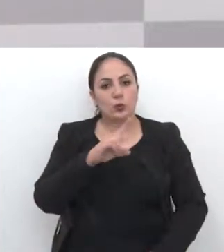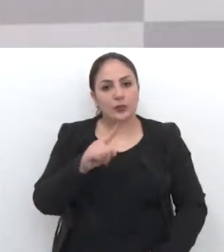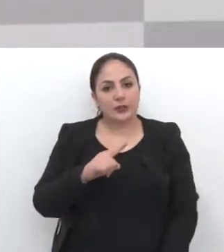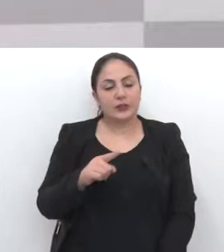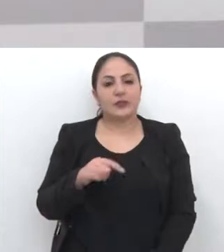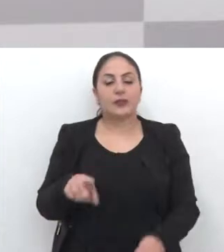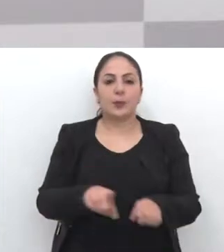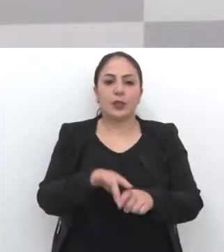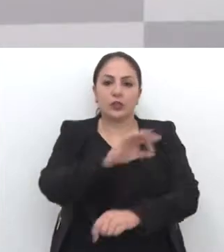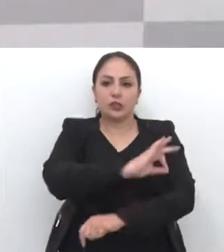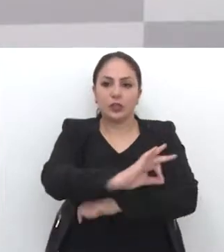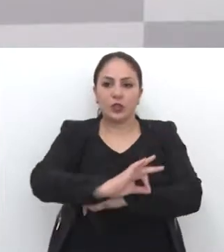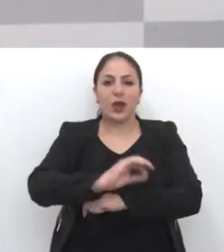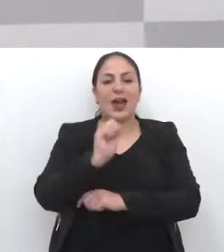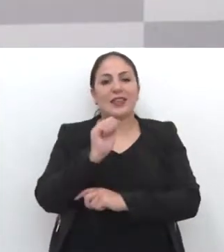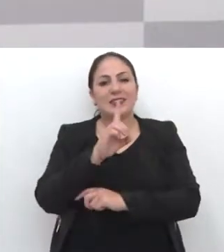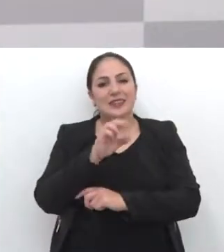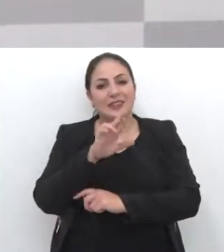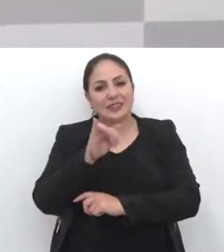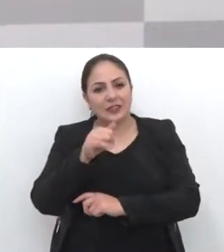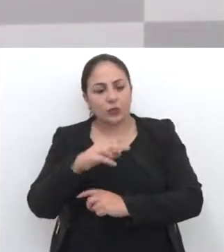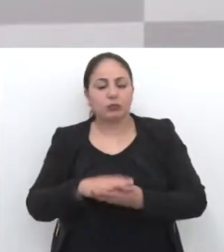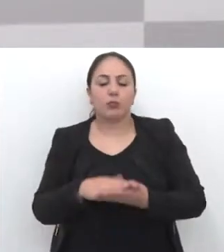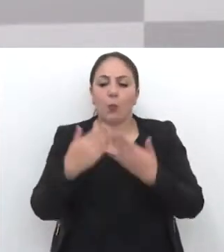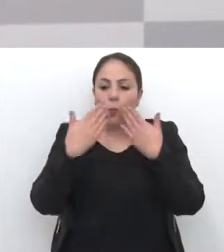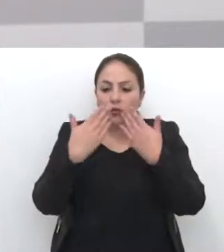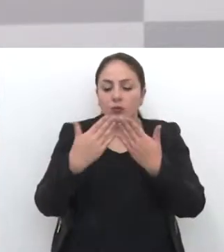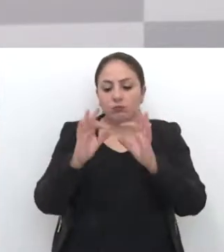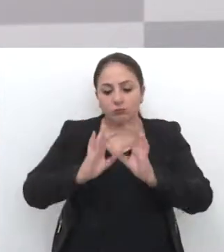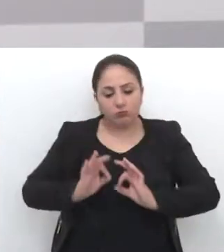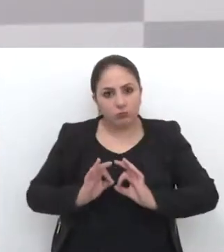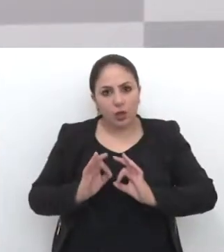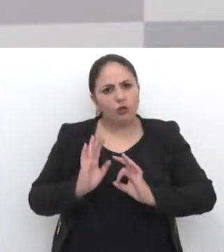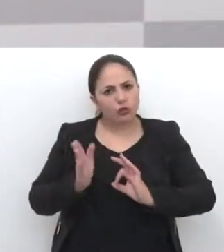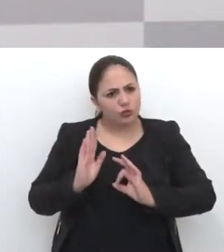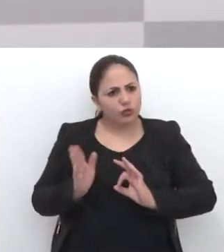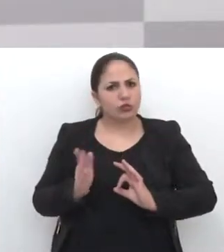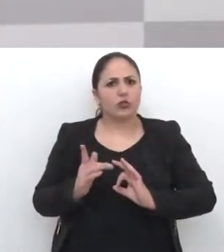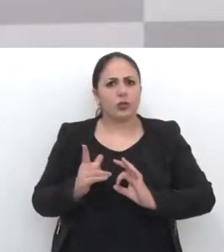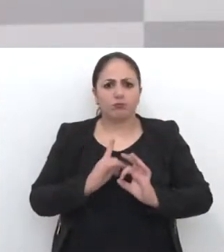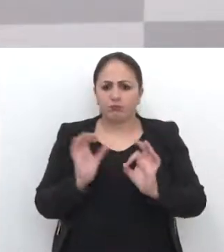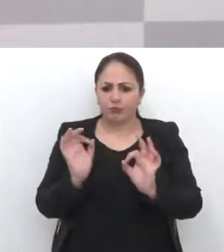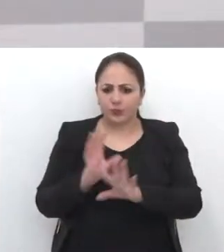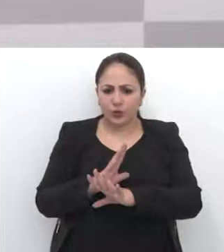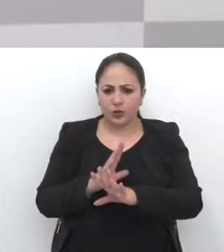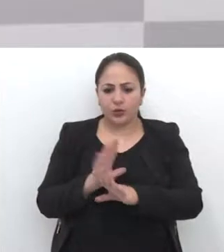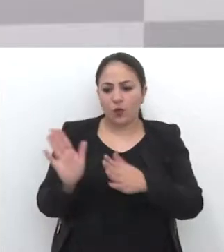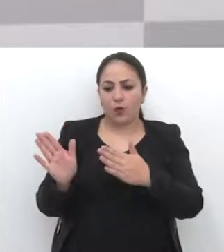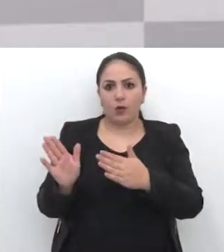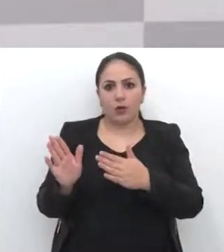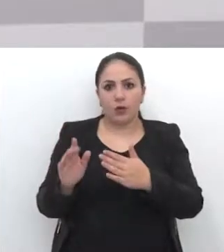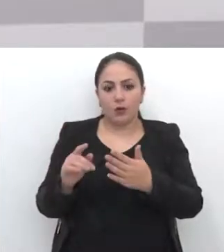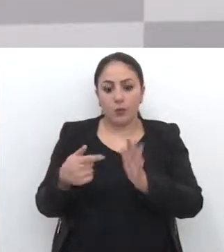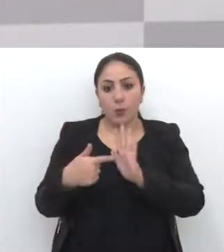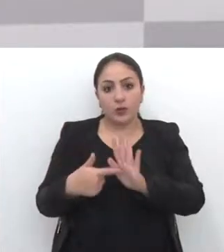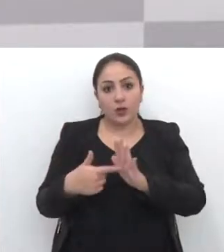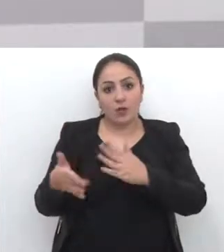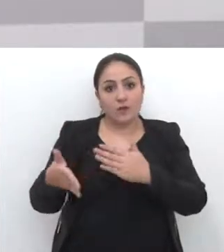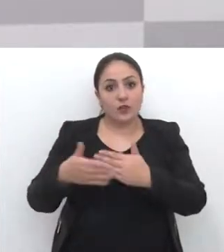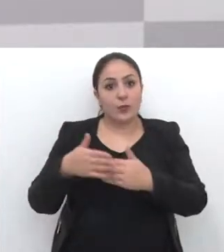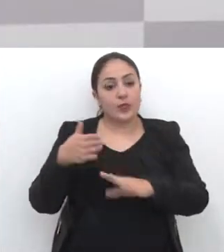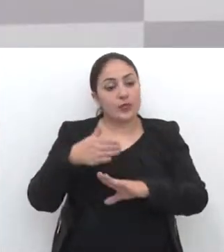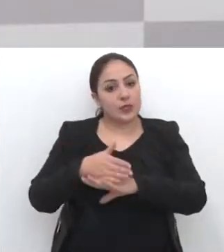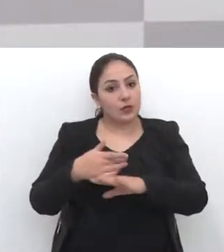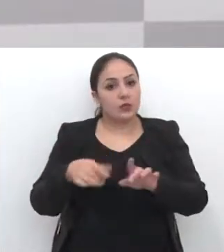superintendente Luiz e o engenheiro Adriano, e quando eles me apresentaram o projeto, já estava definido o fechamento